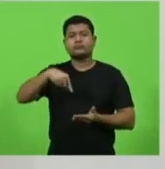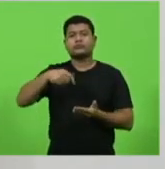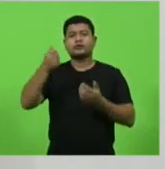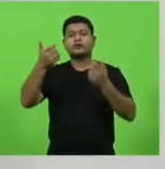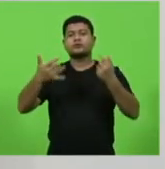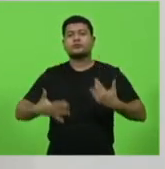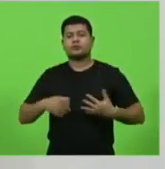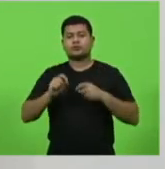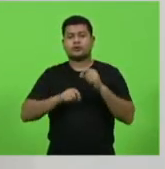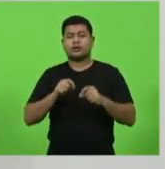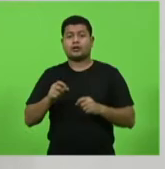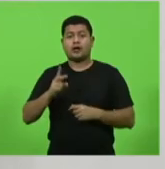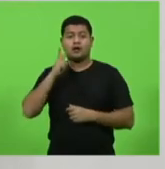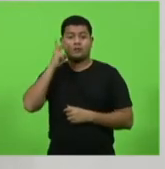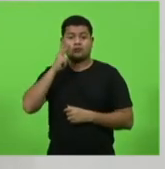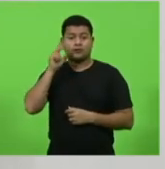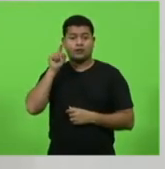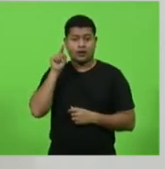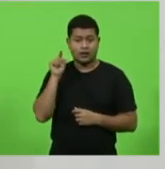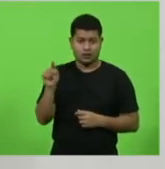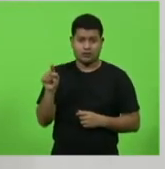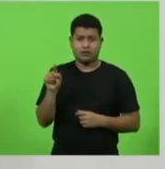vereadores aqui são